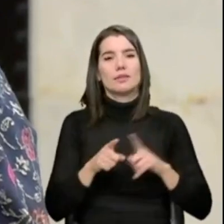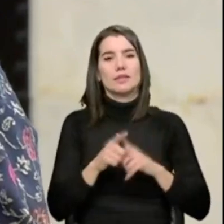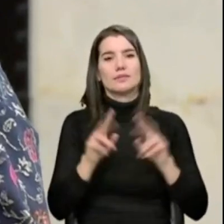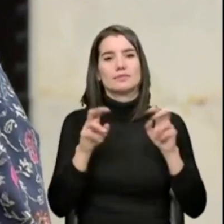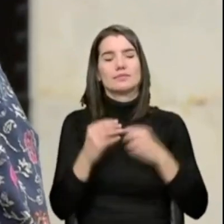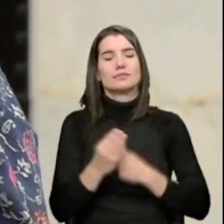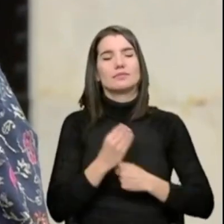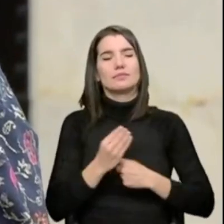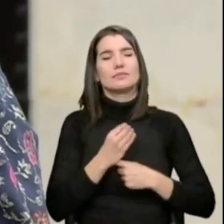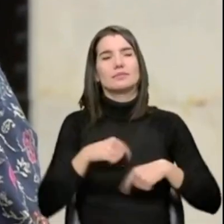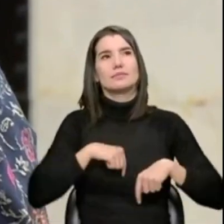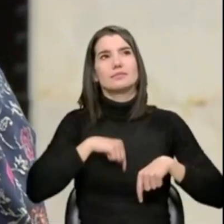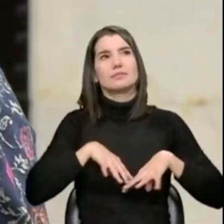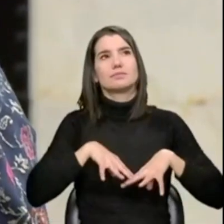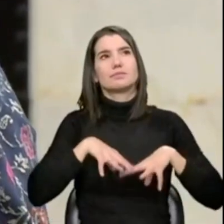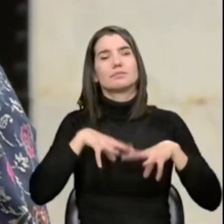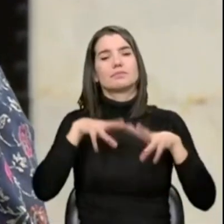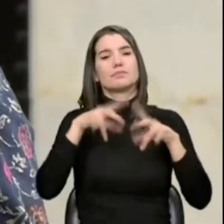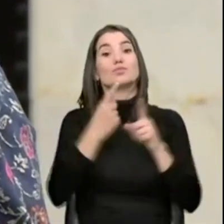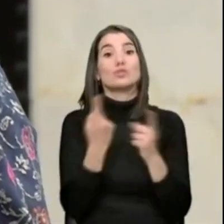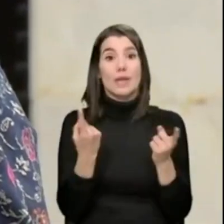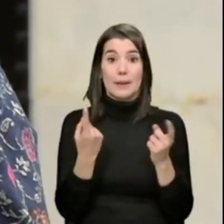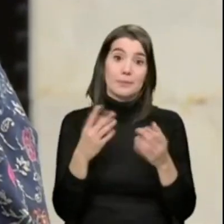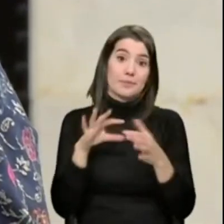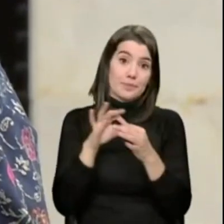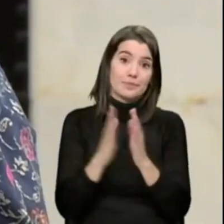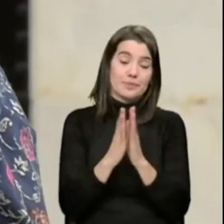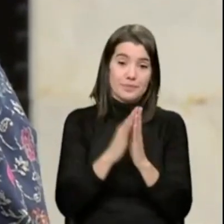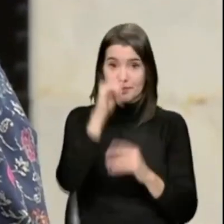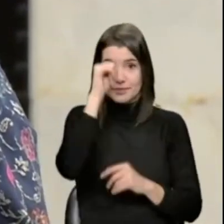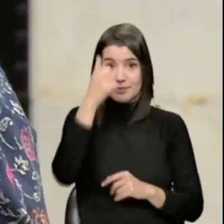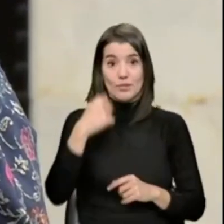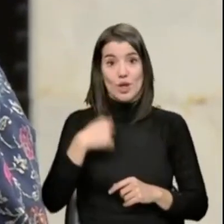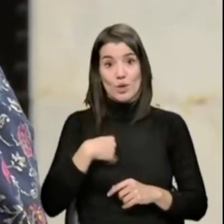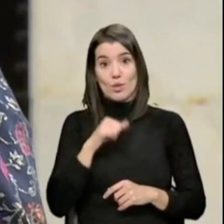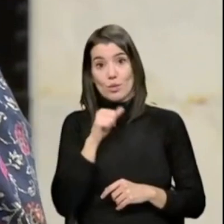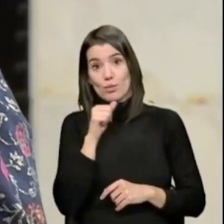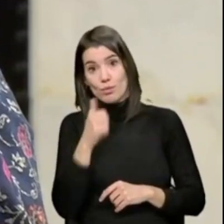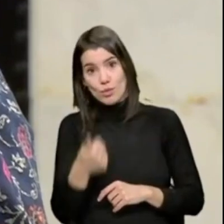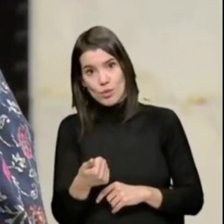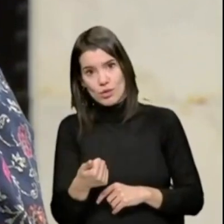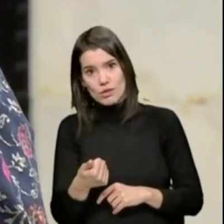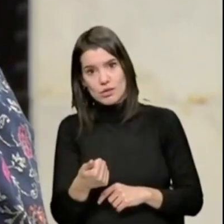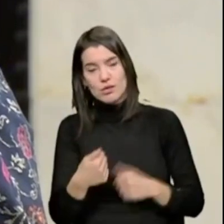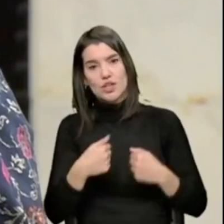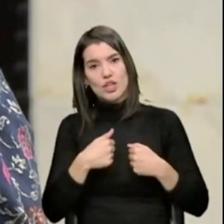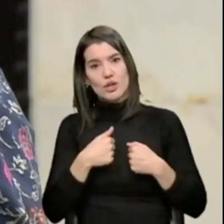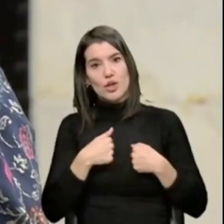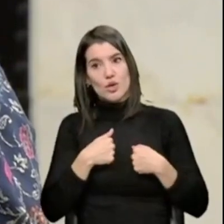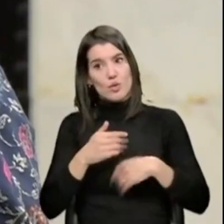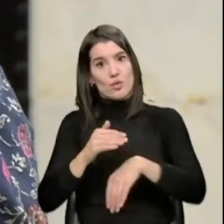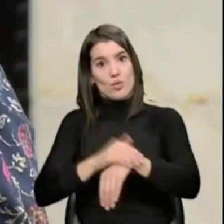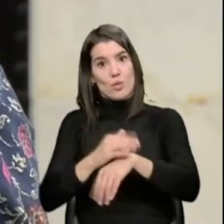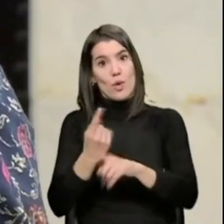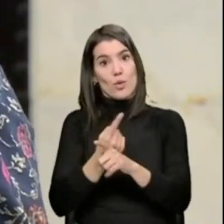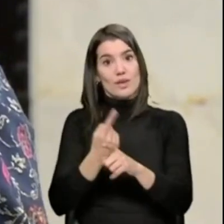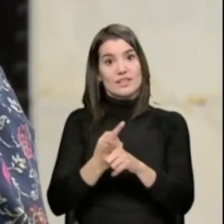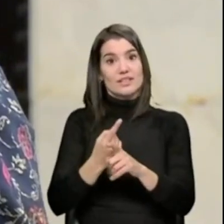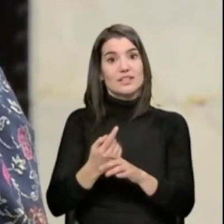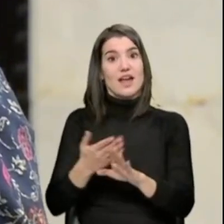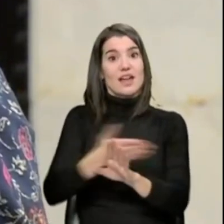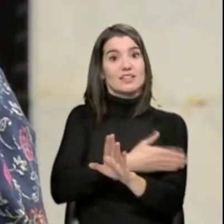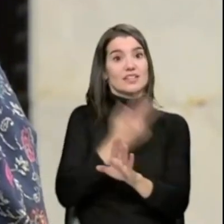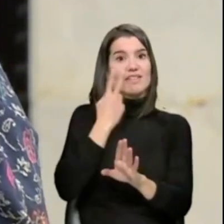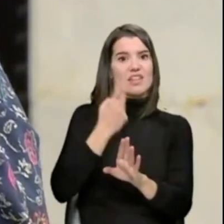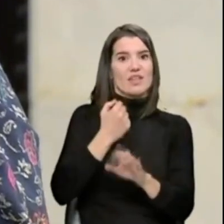isto? Porque eu, segundo o hinduísmo, quando morro, vou ser responsável por aquilo que fiz nesta minha vivência